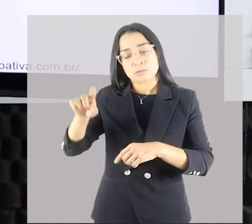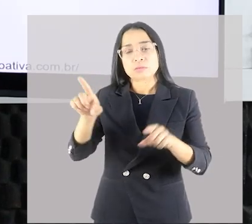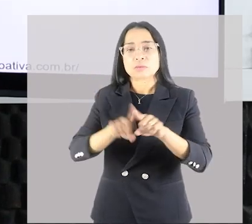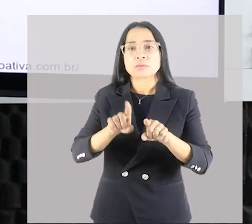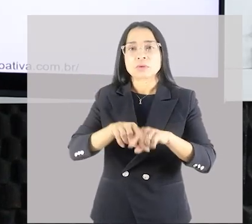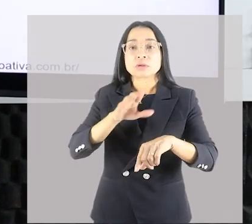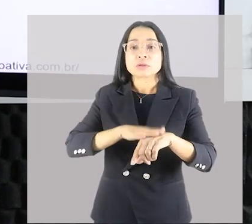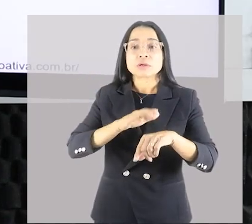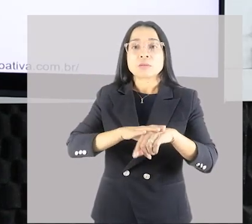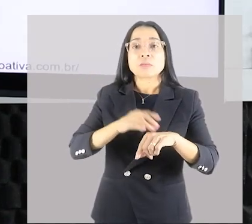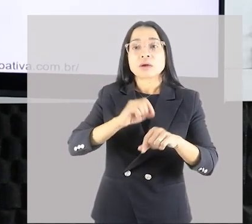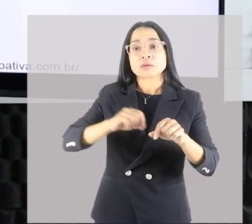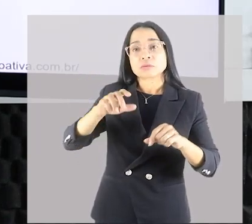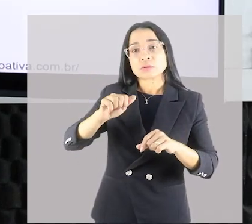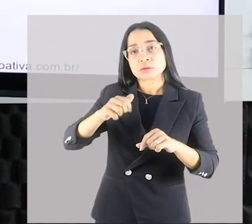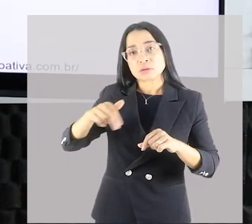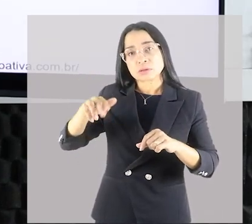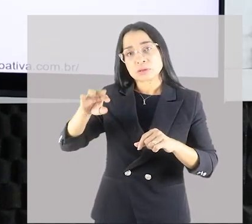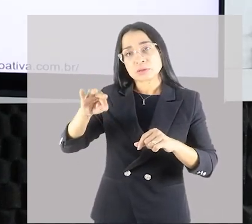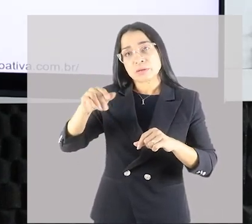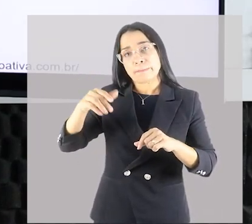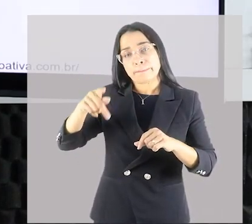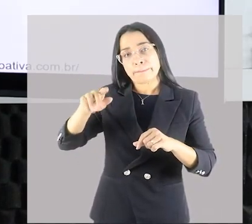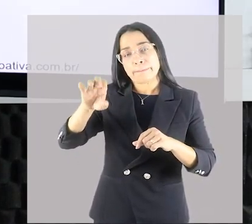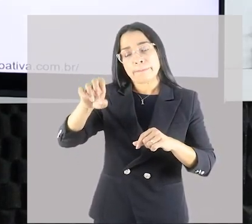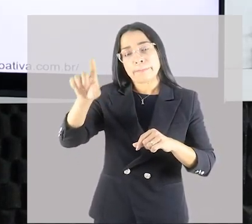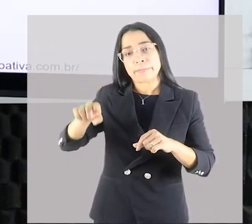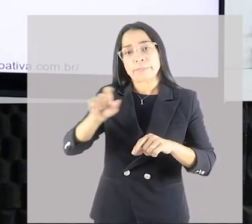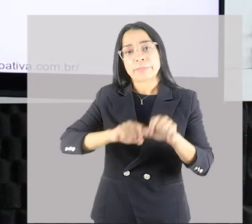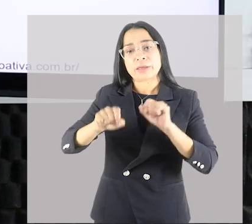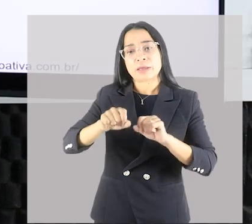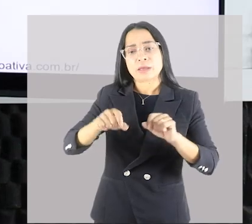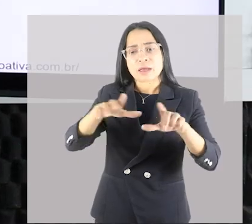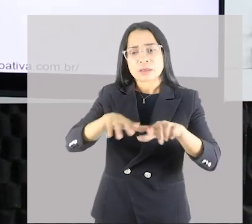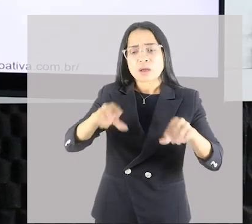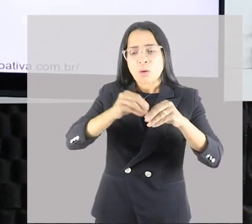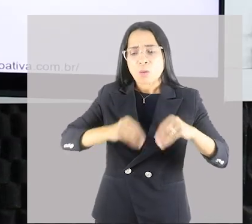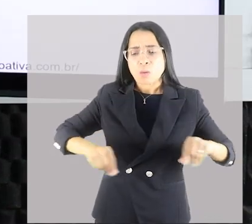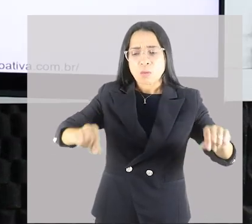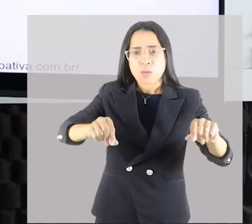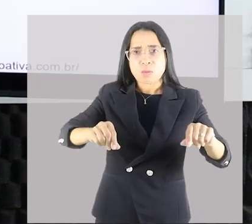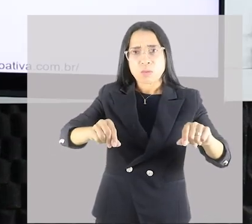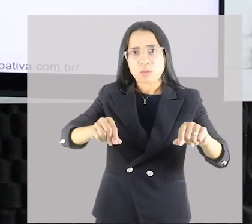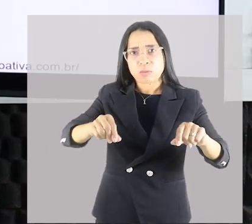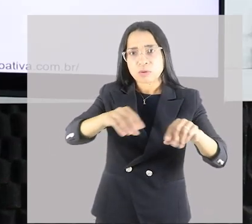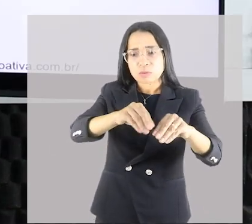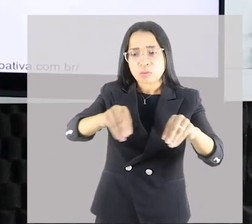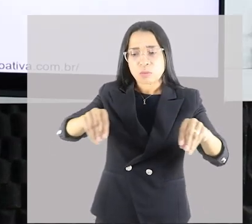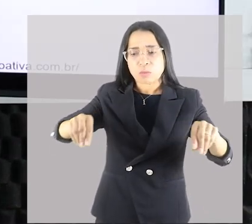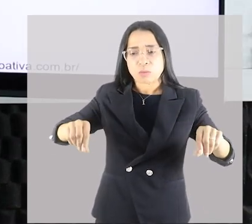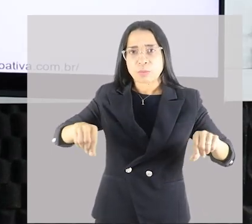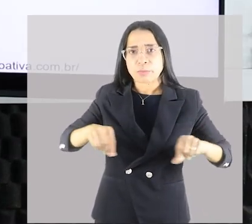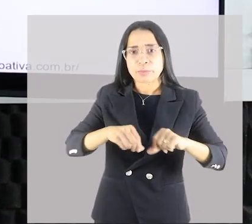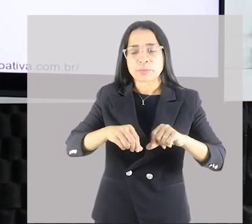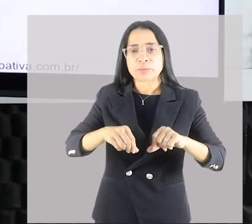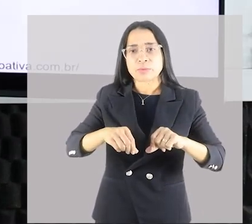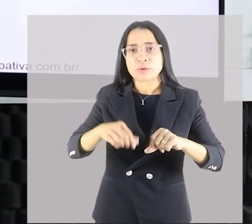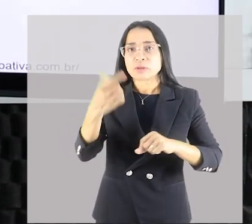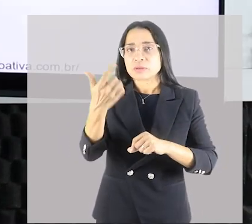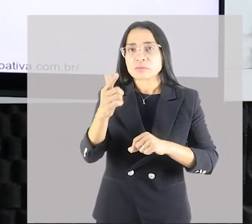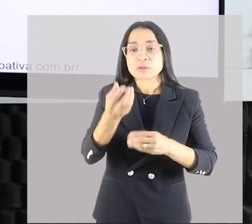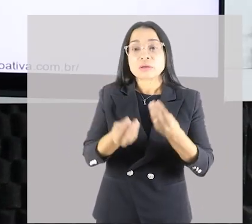ocorriam em locais onde o chão ele era, que a gente chama de chão batido, de terra batida. Então